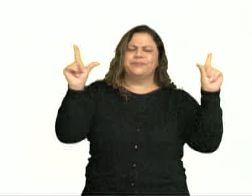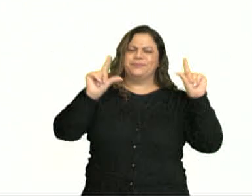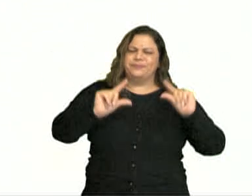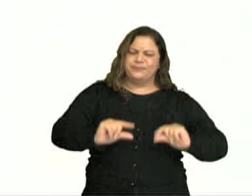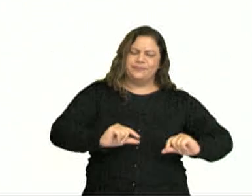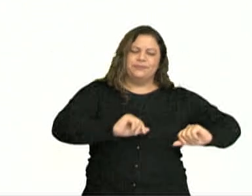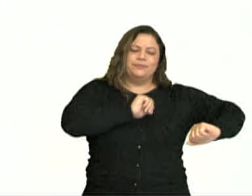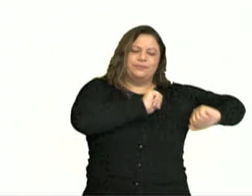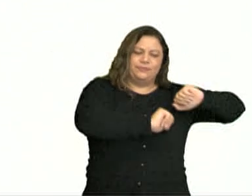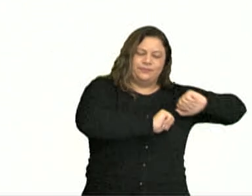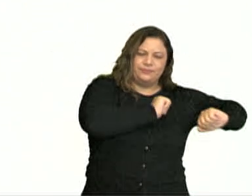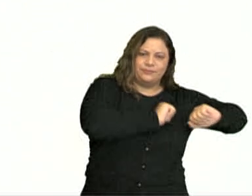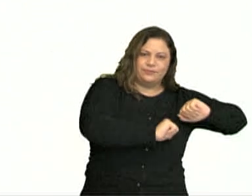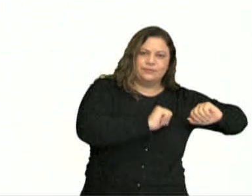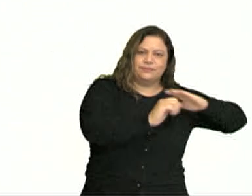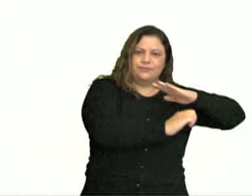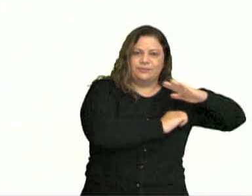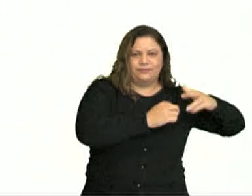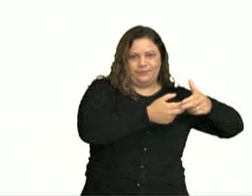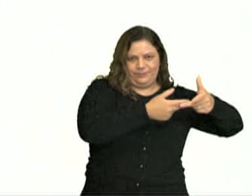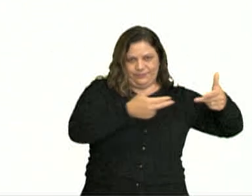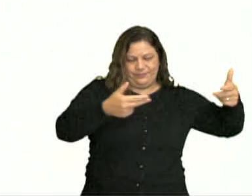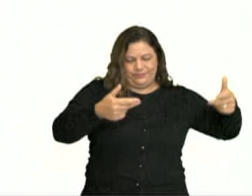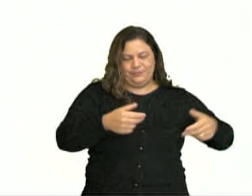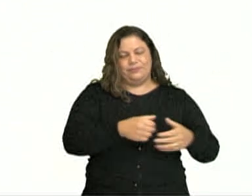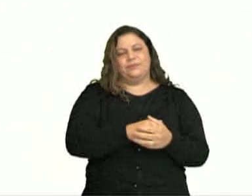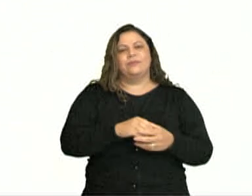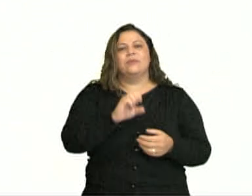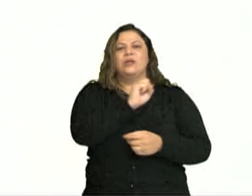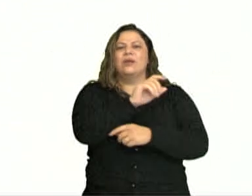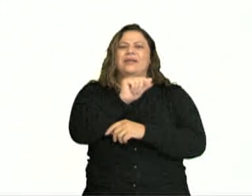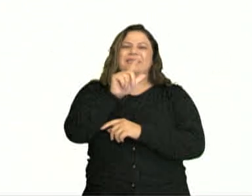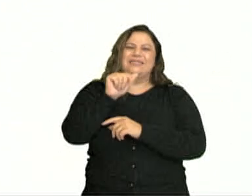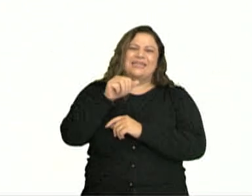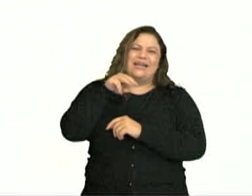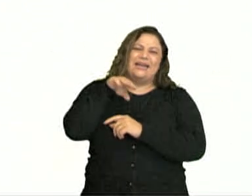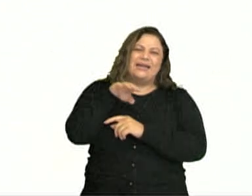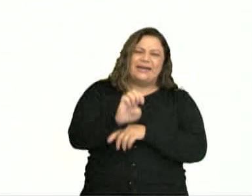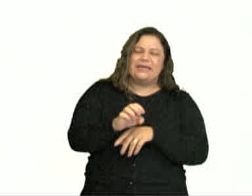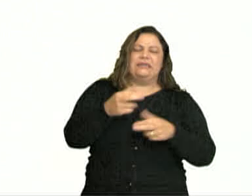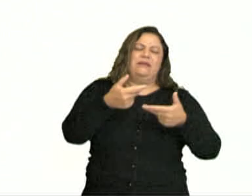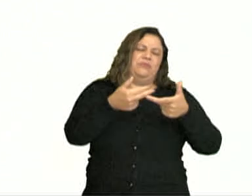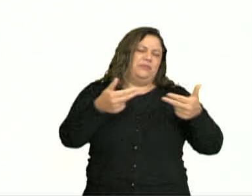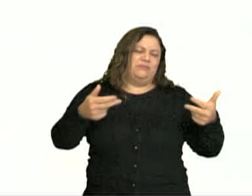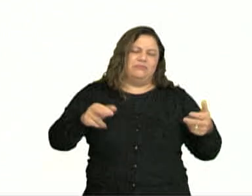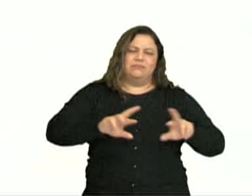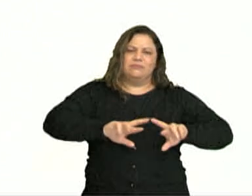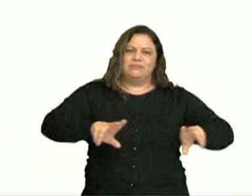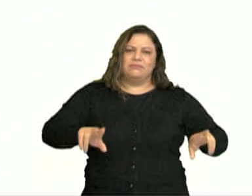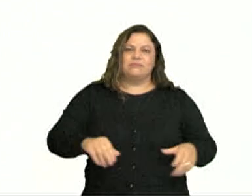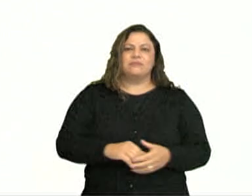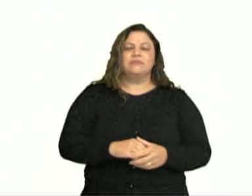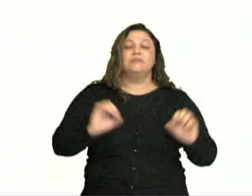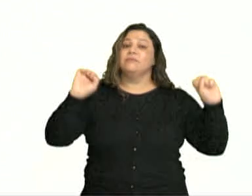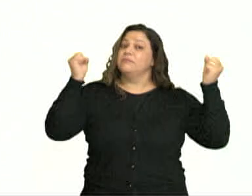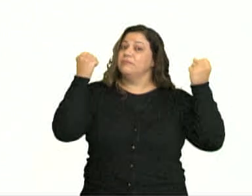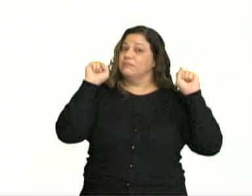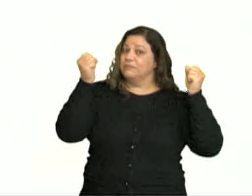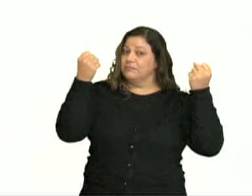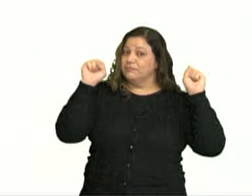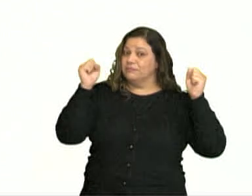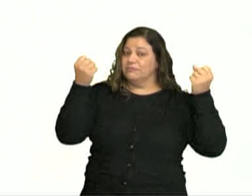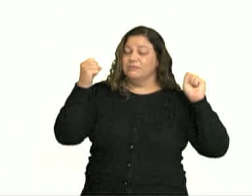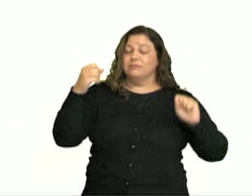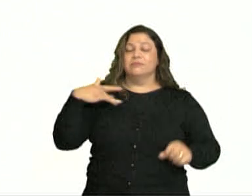processados, aqueles industrializados e embutidos como salame, salsicha, presunto. Praticar uma atividade física que te